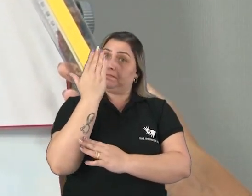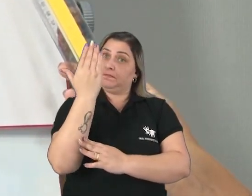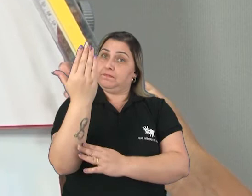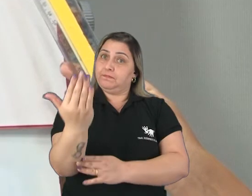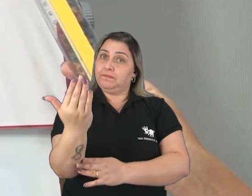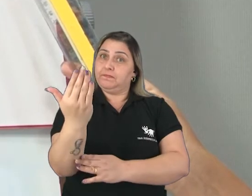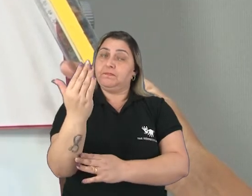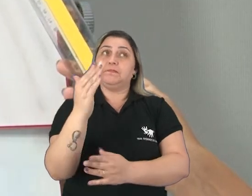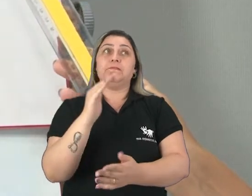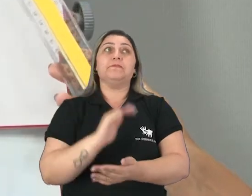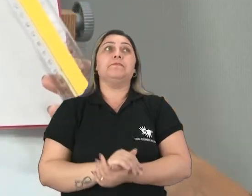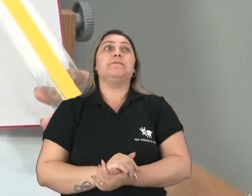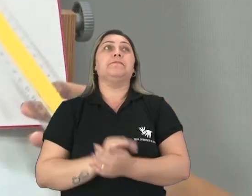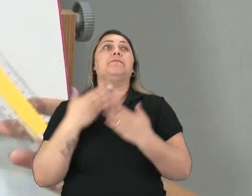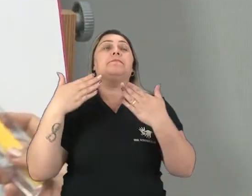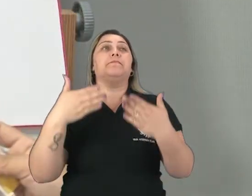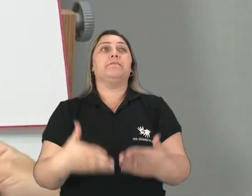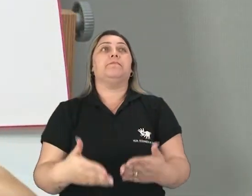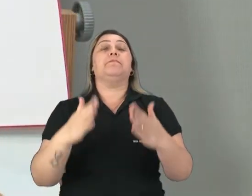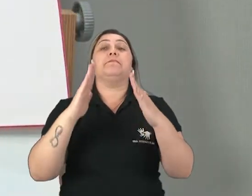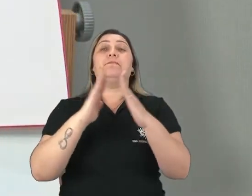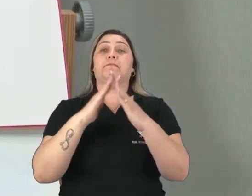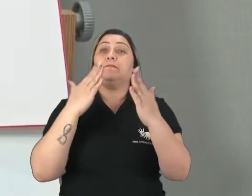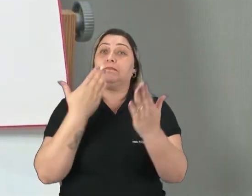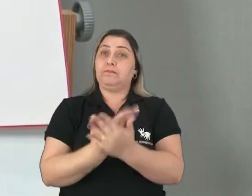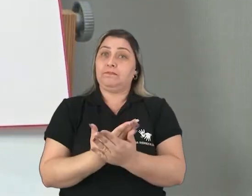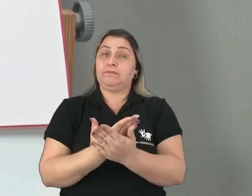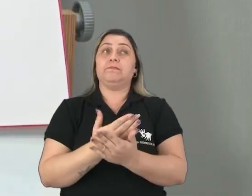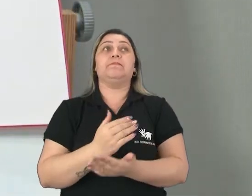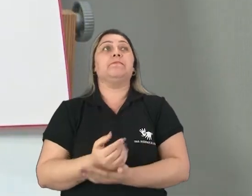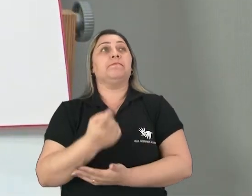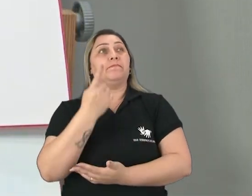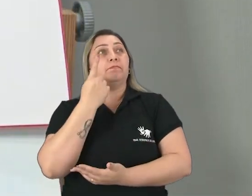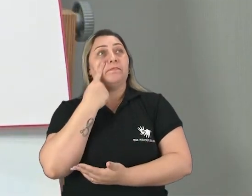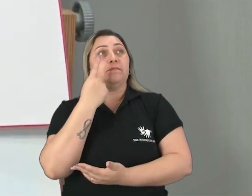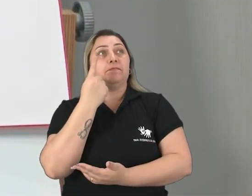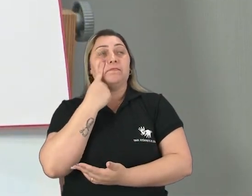frente e chegamos à escola. Vamos